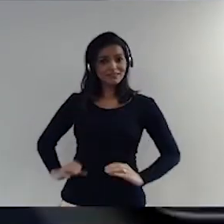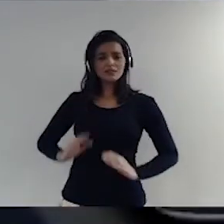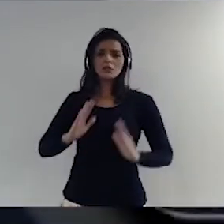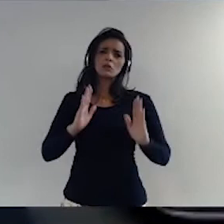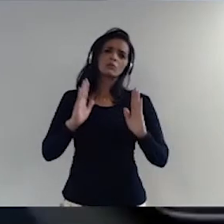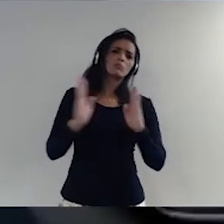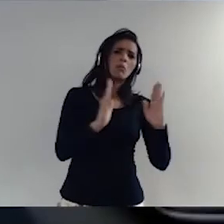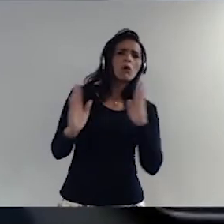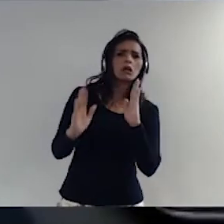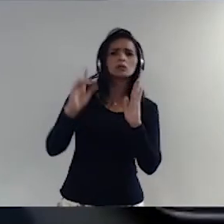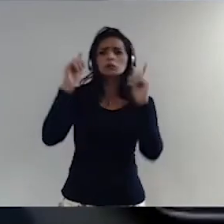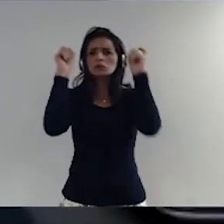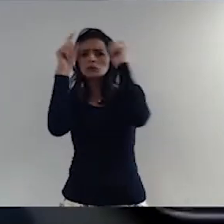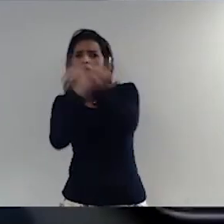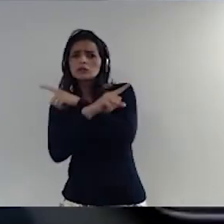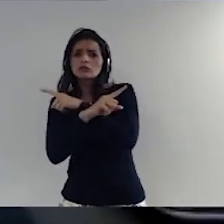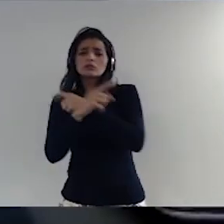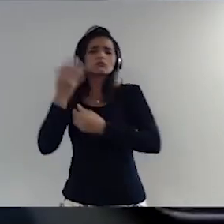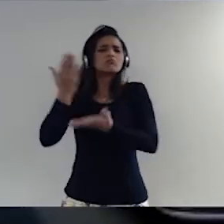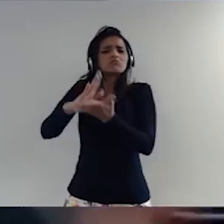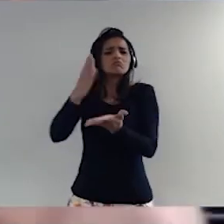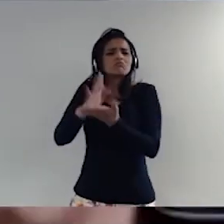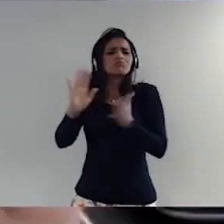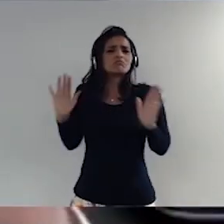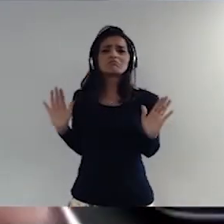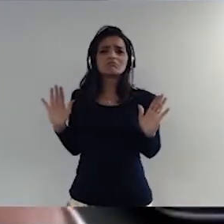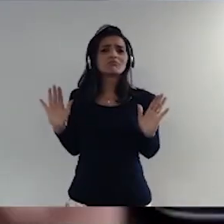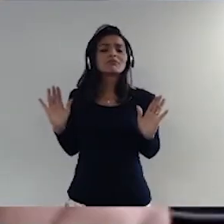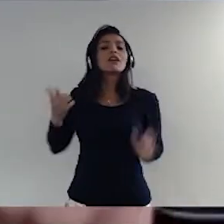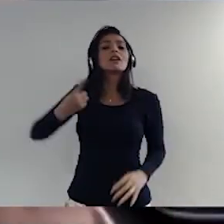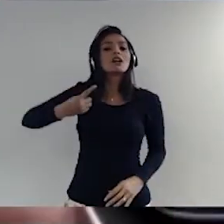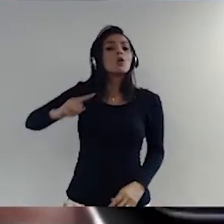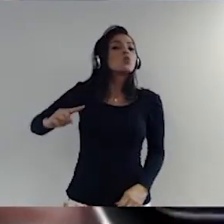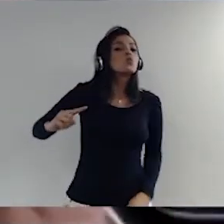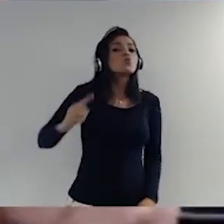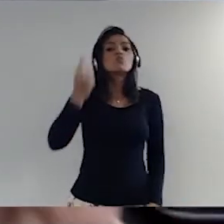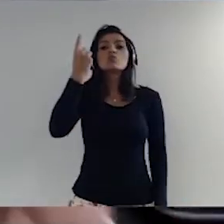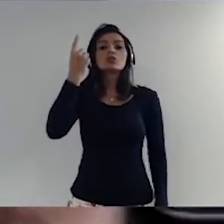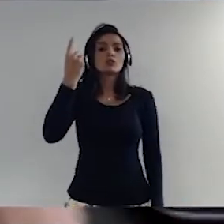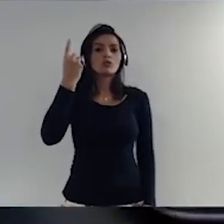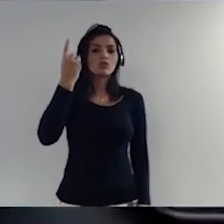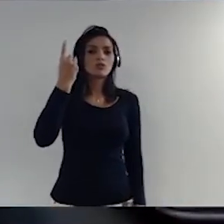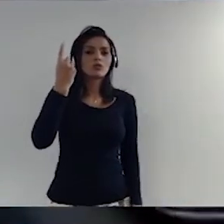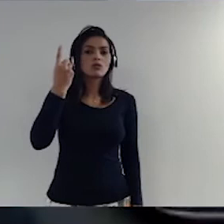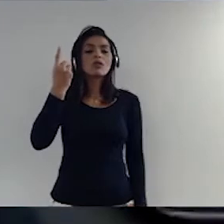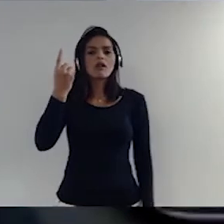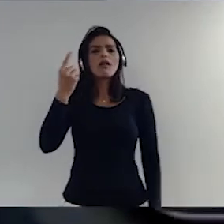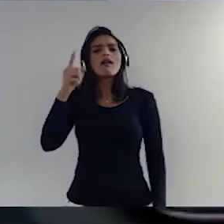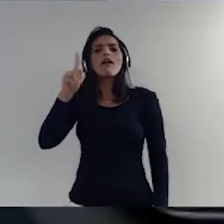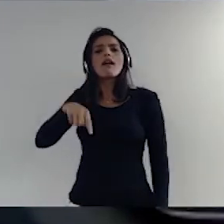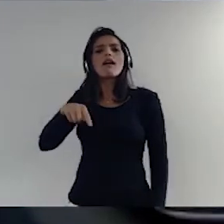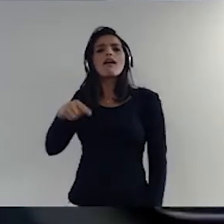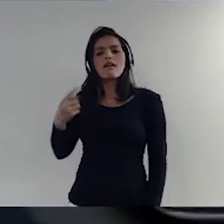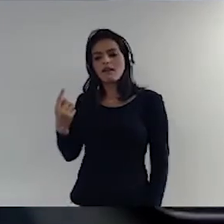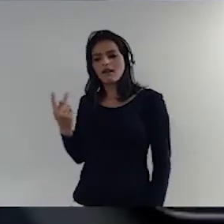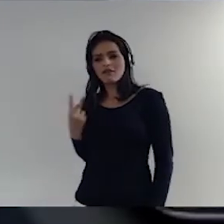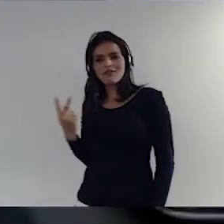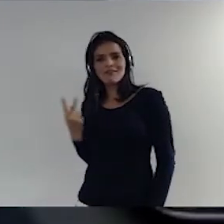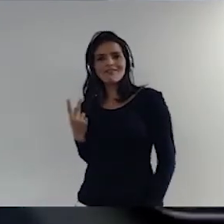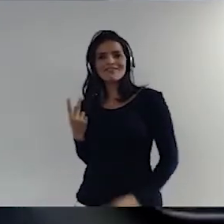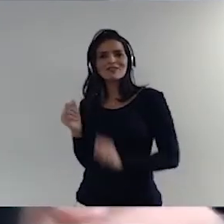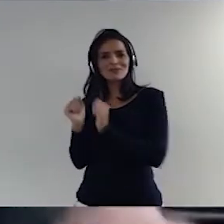maior dificuldade que ele esteja a vivenciar, com um único instrumento para exercermos a nossa